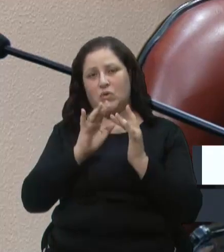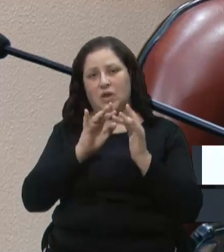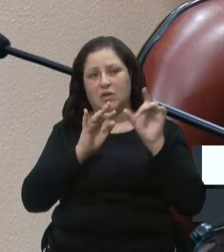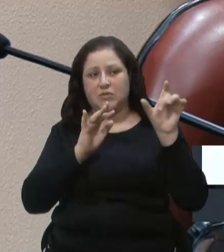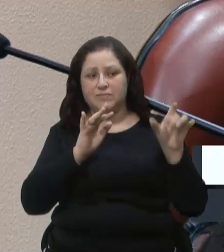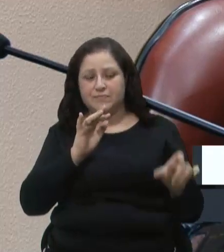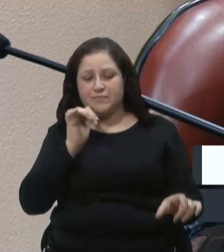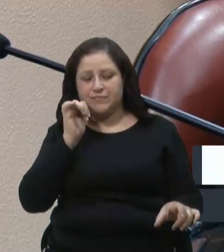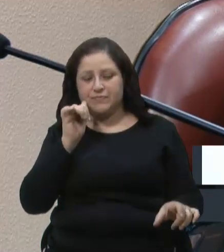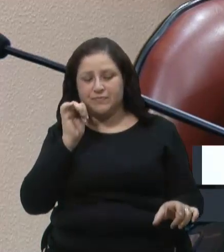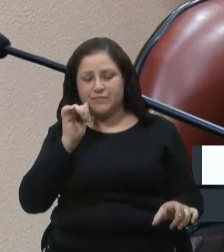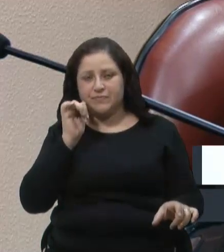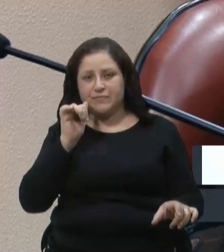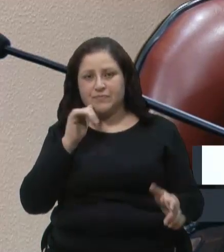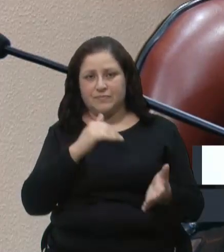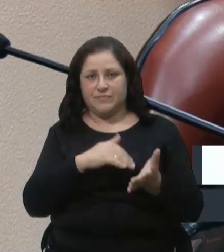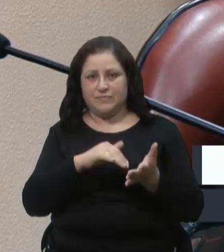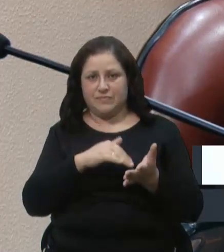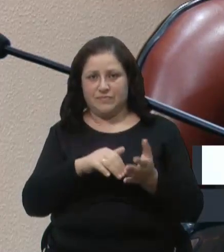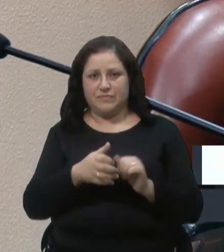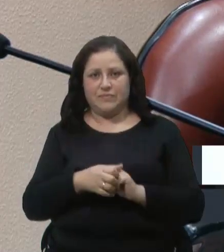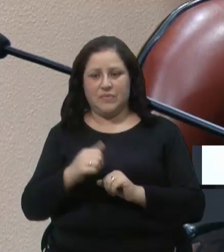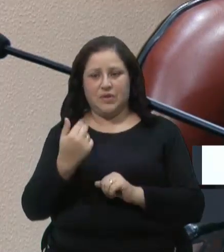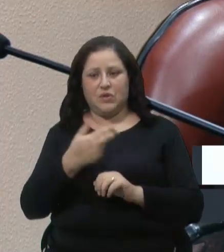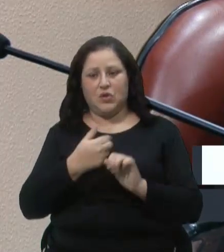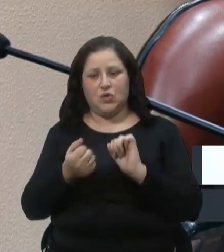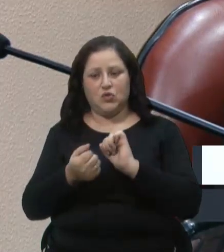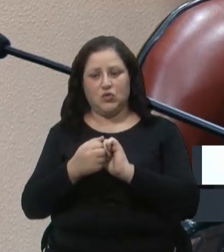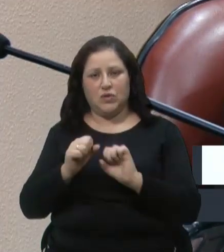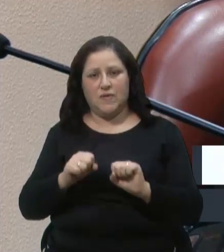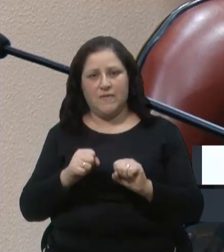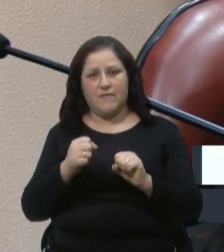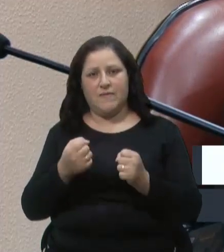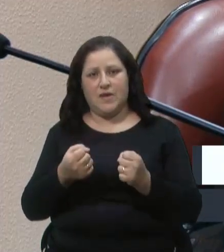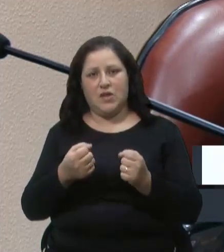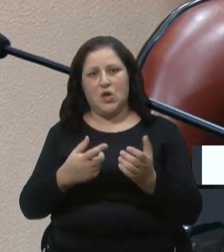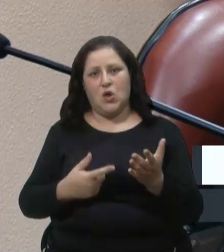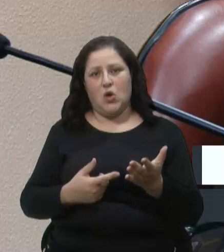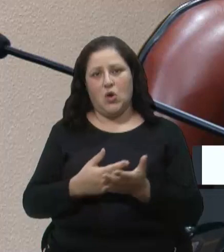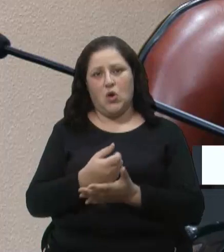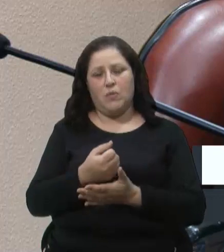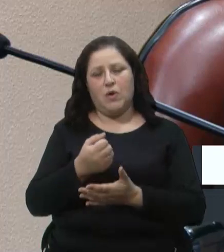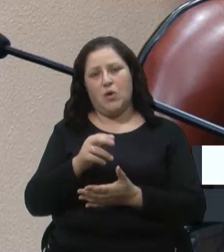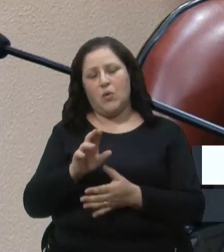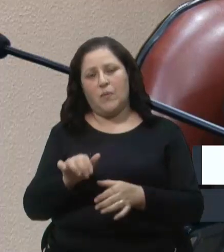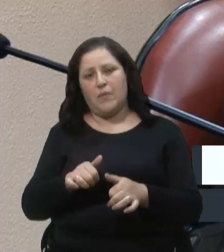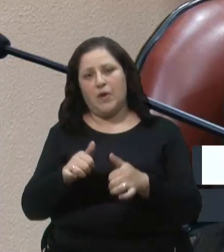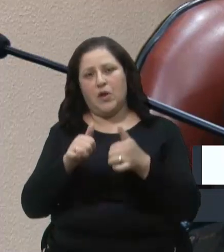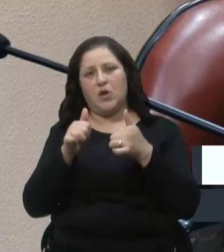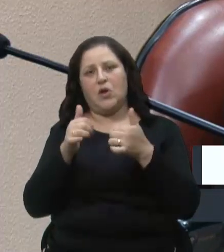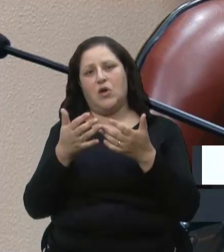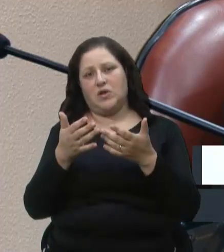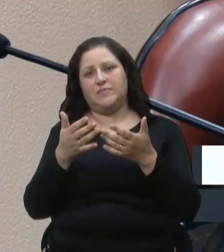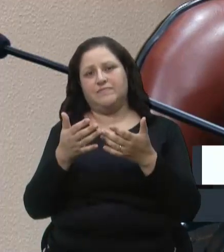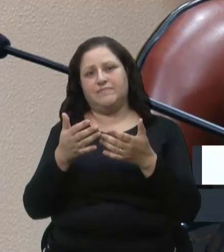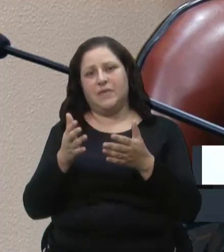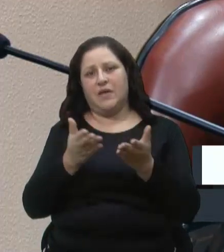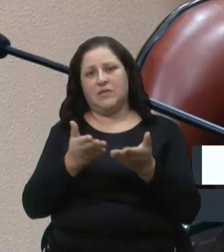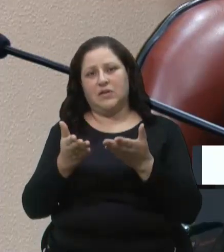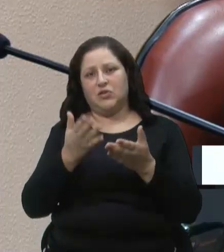secretária, vamos juntos, sim, defender a aquisição ou a melhora no atendimento dessas crianças